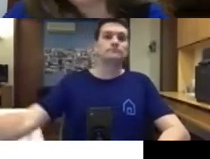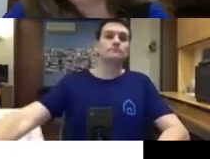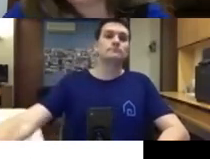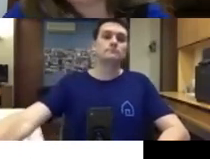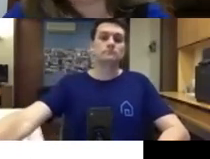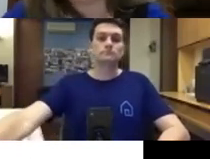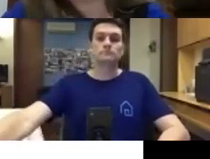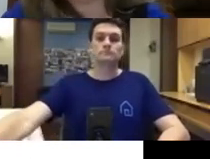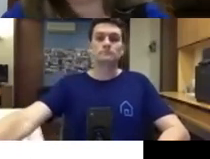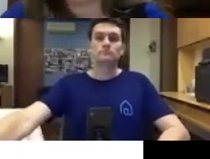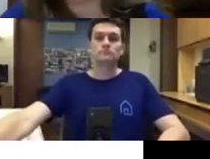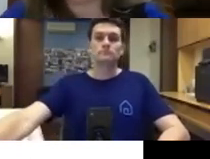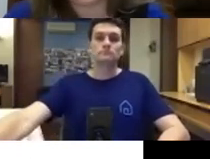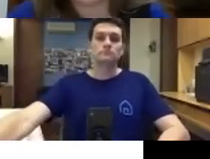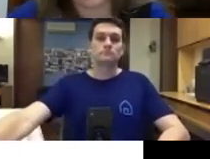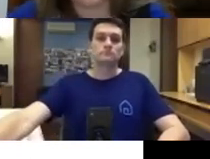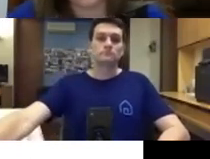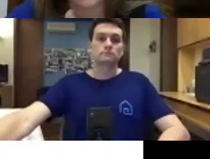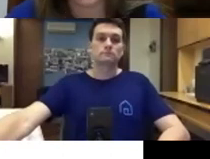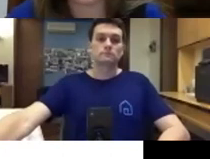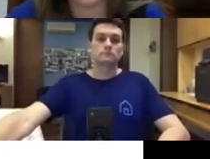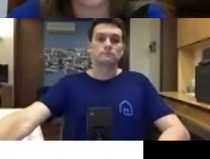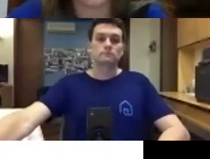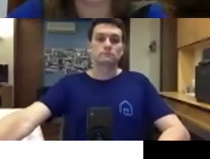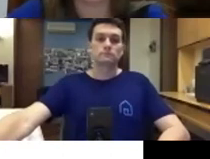Então, aqui, escolhas que a gente pode fazer para